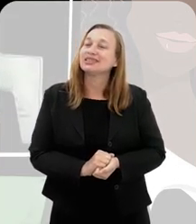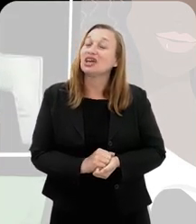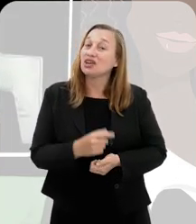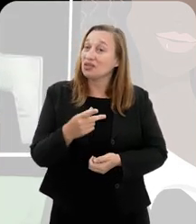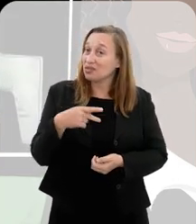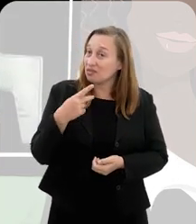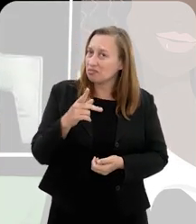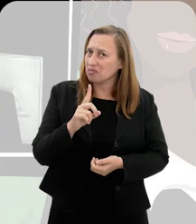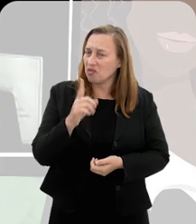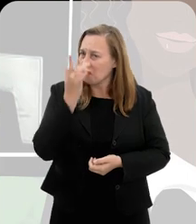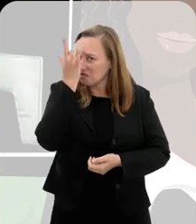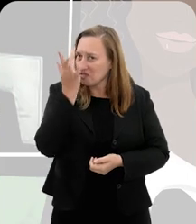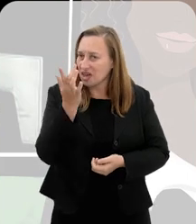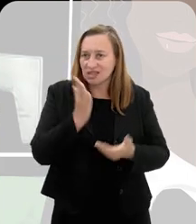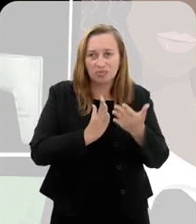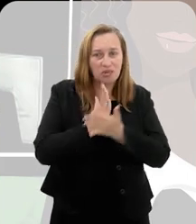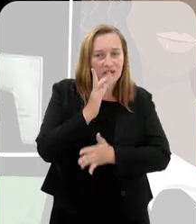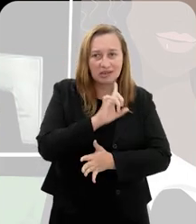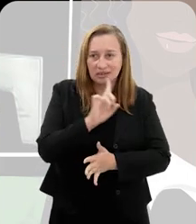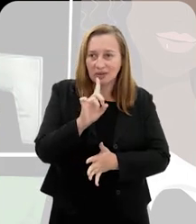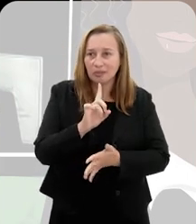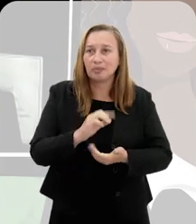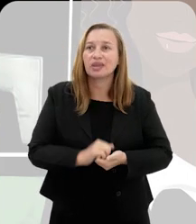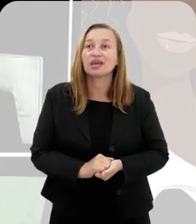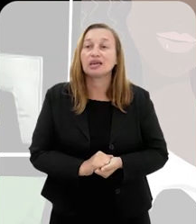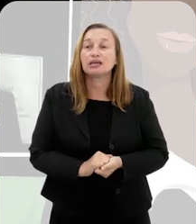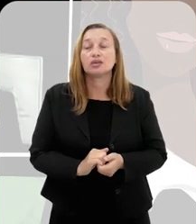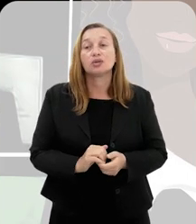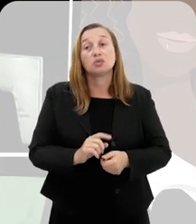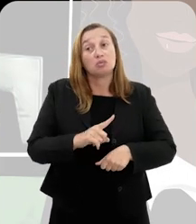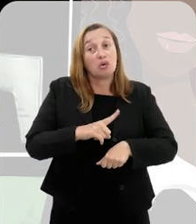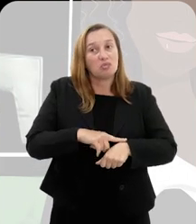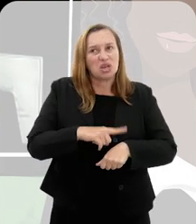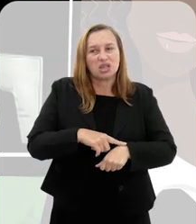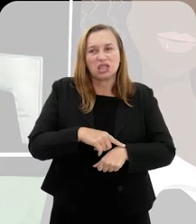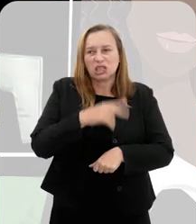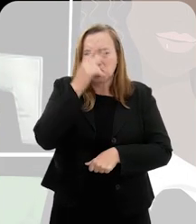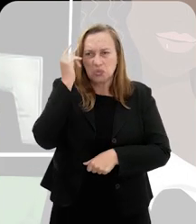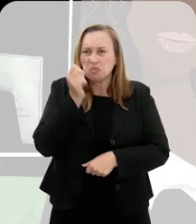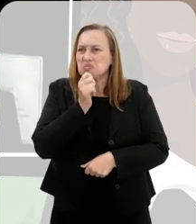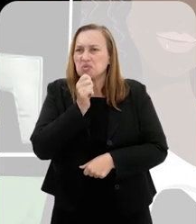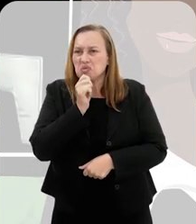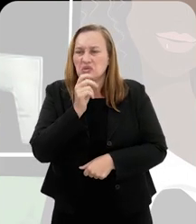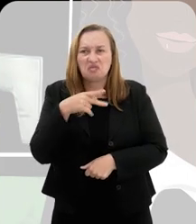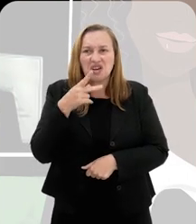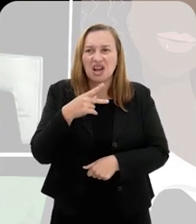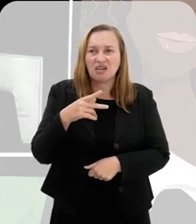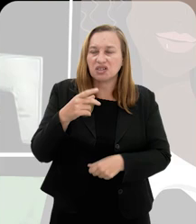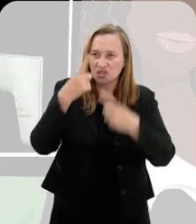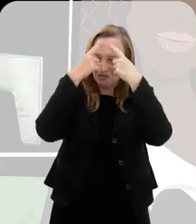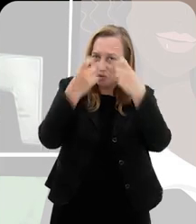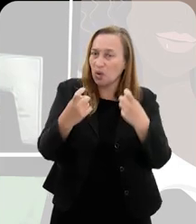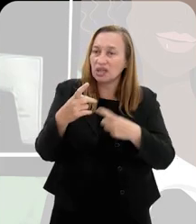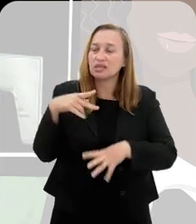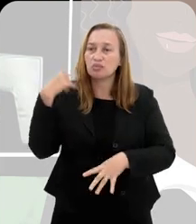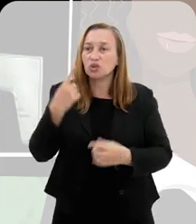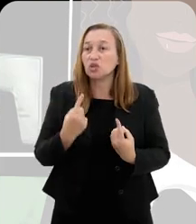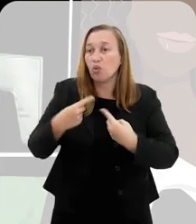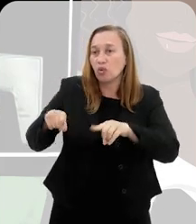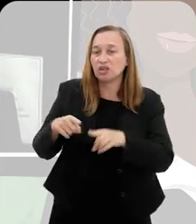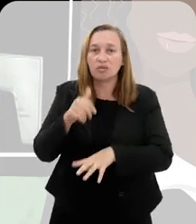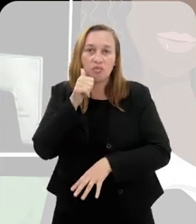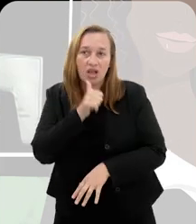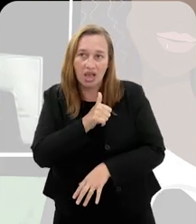E digo para você, não foi fácil aprová-la, né? Naquele momento, ninguém falava de violência